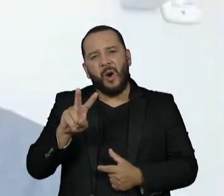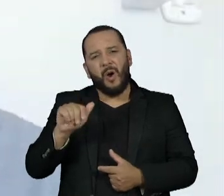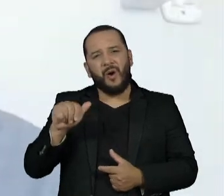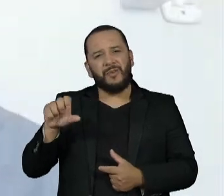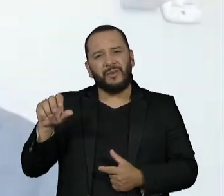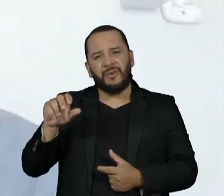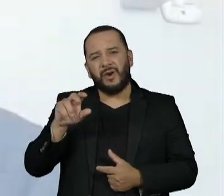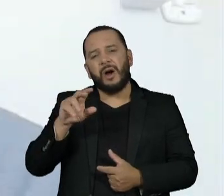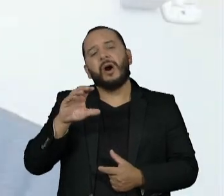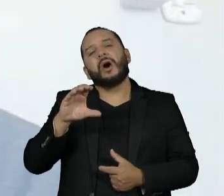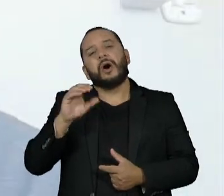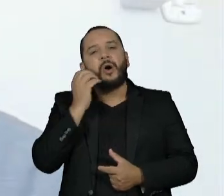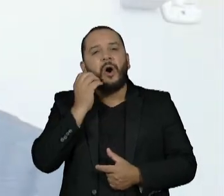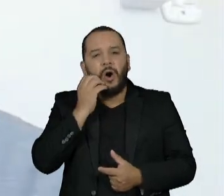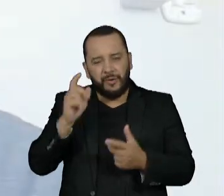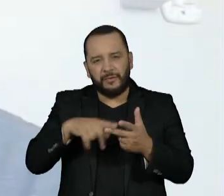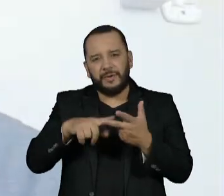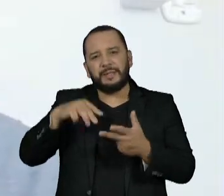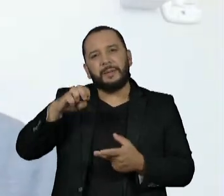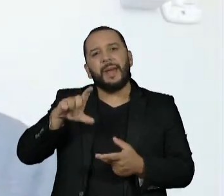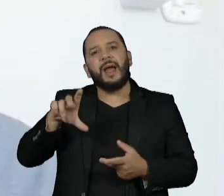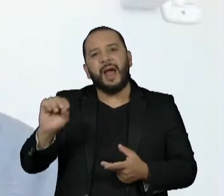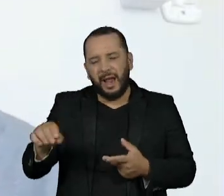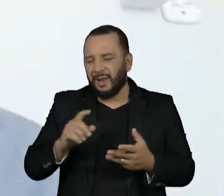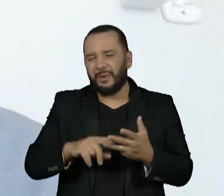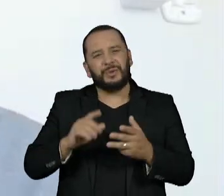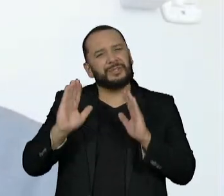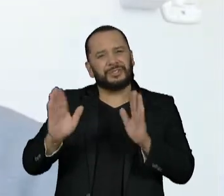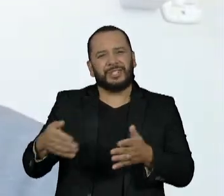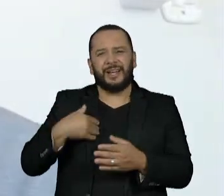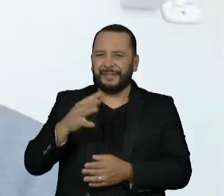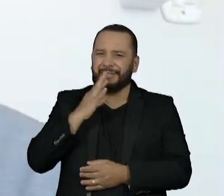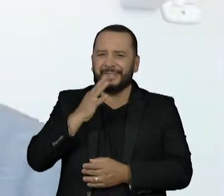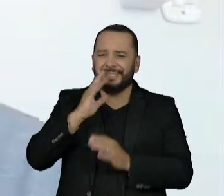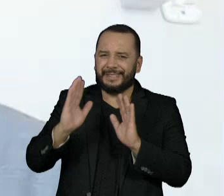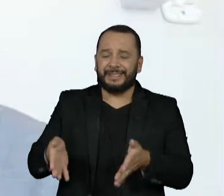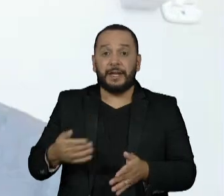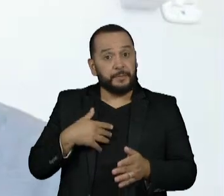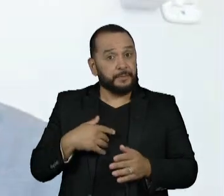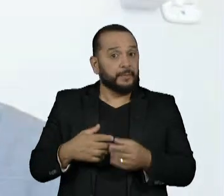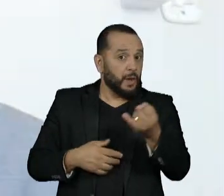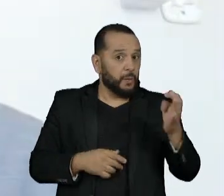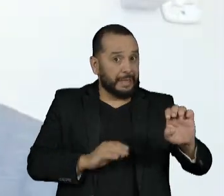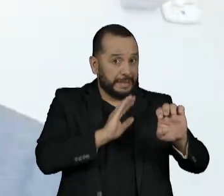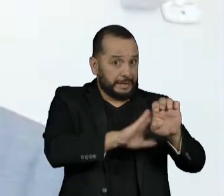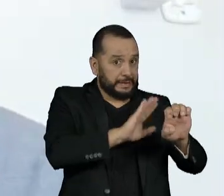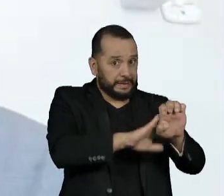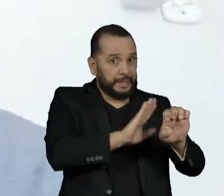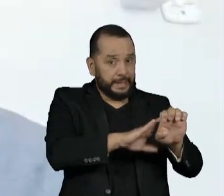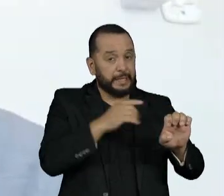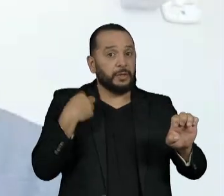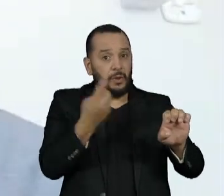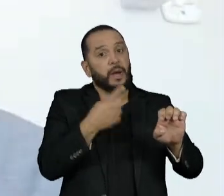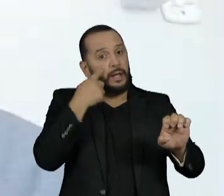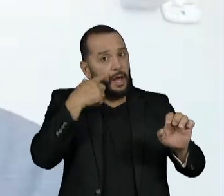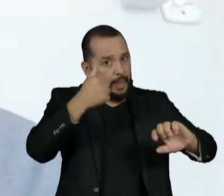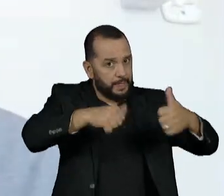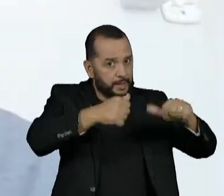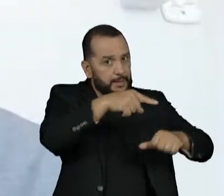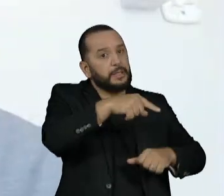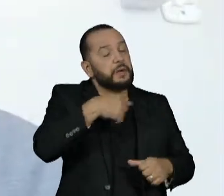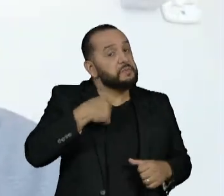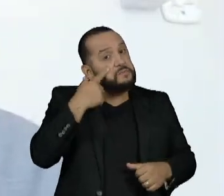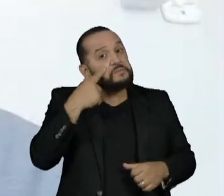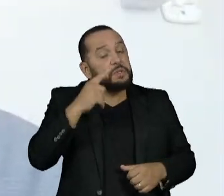eram figuras que já vinham disputando eleições, que já eram conhecidas, né? Acho que na esquerda, que a gente ainda vai analisar, aí a gente vai